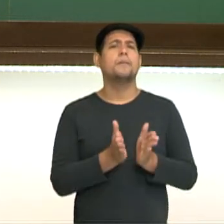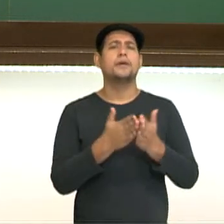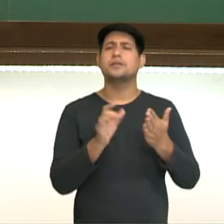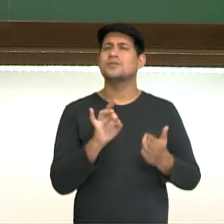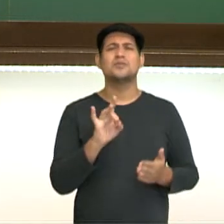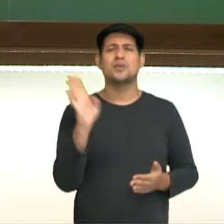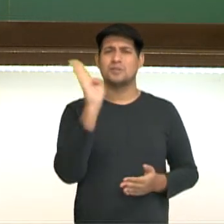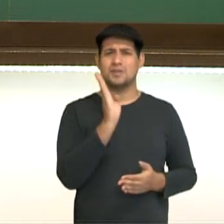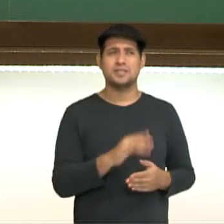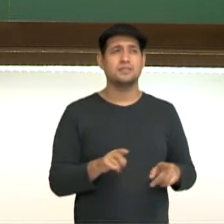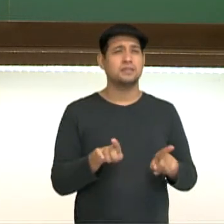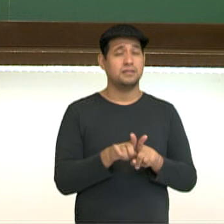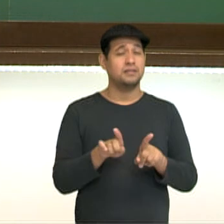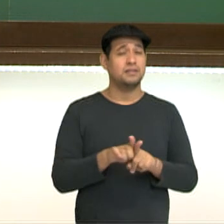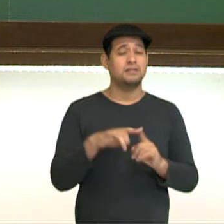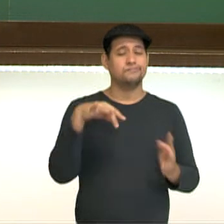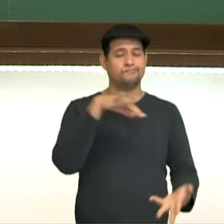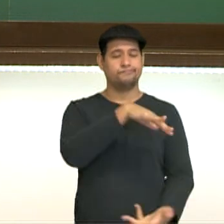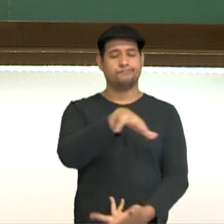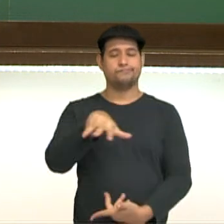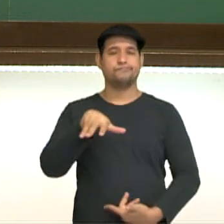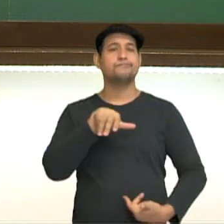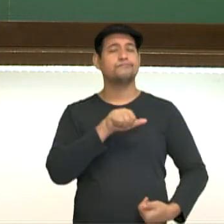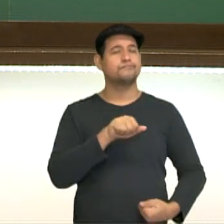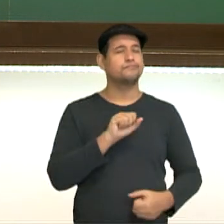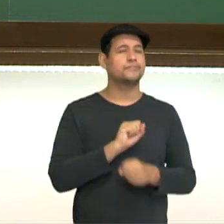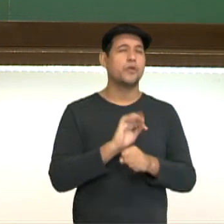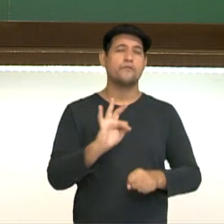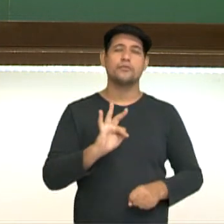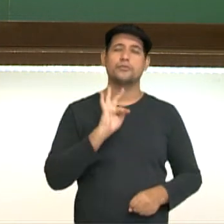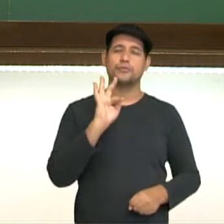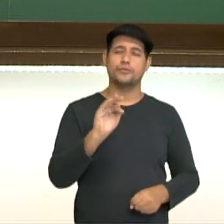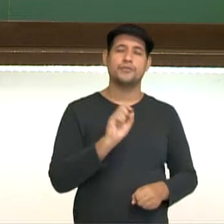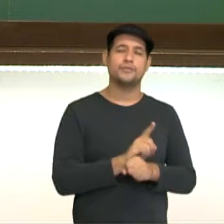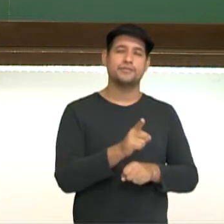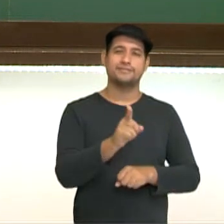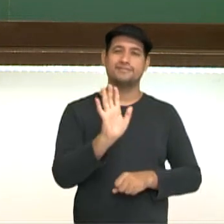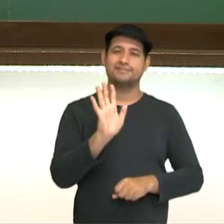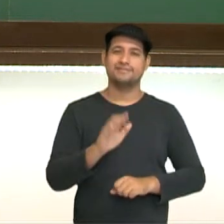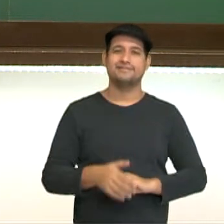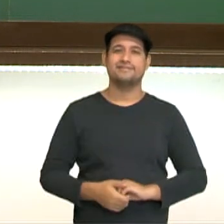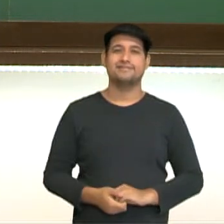pobreza, não só no Brasil, mas também pelo planeta que nós vivemos. Até um outro momento. Tchau!